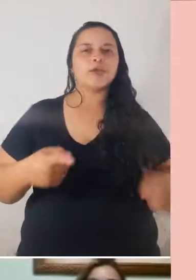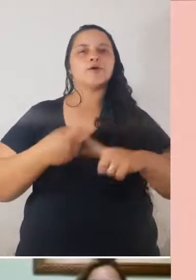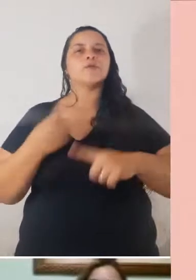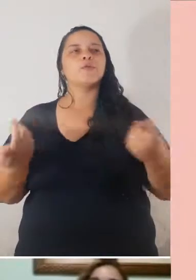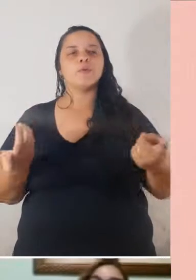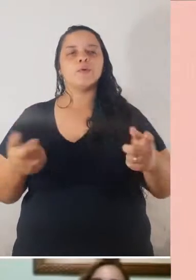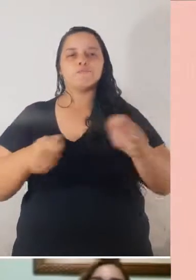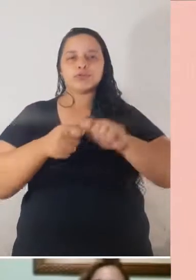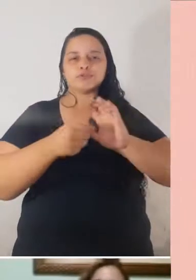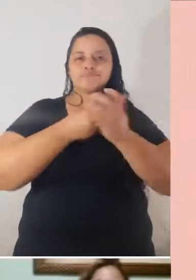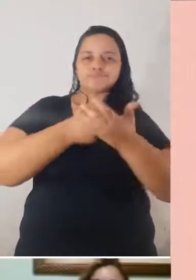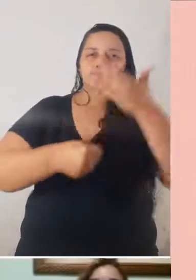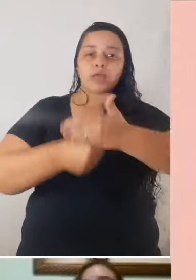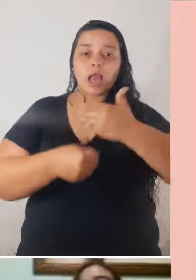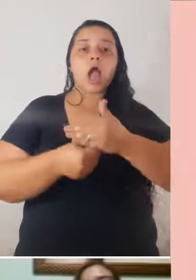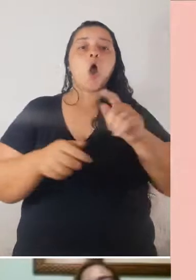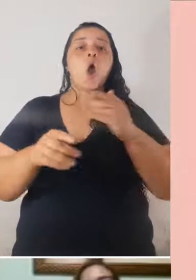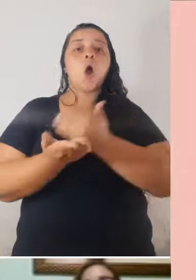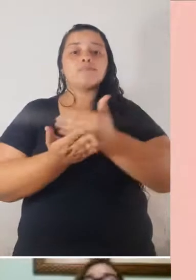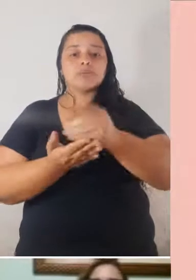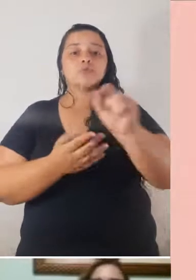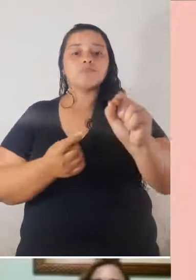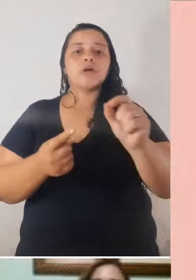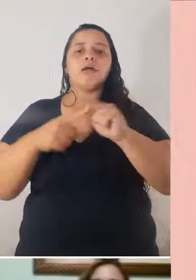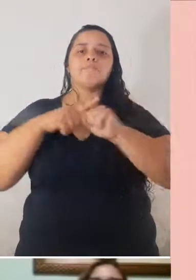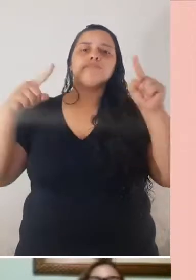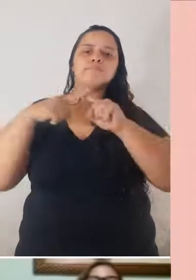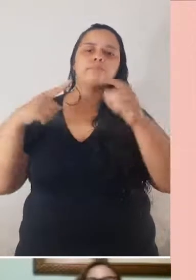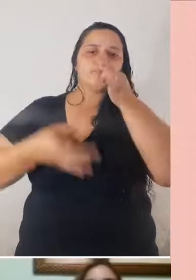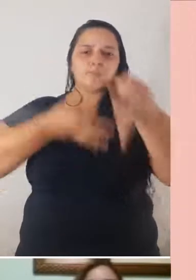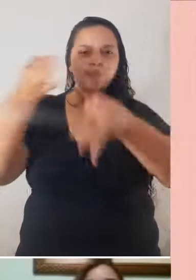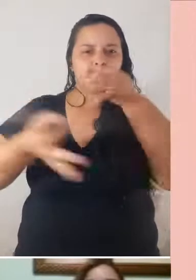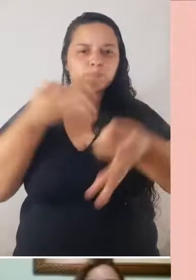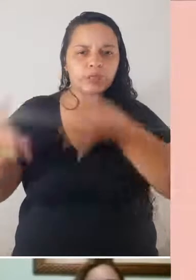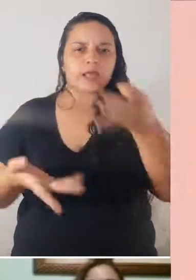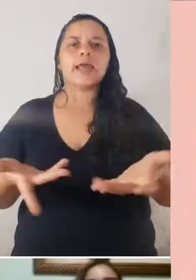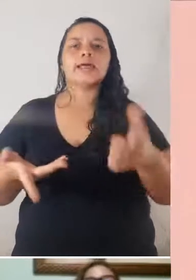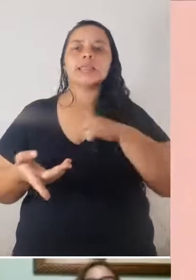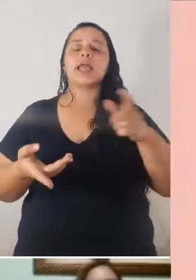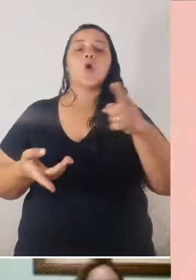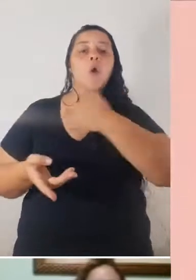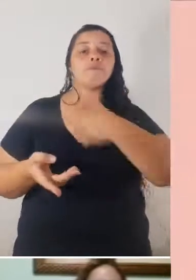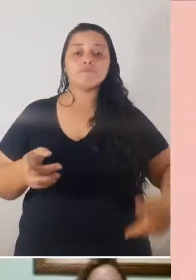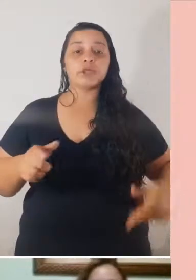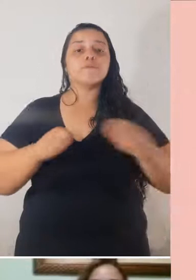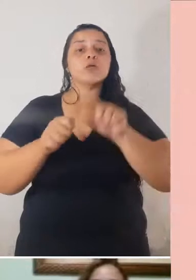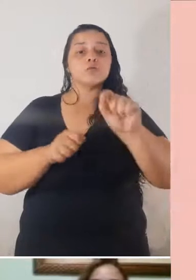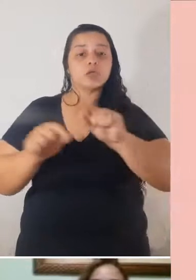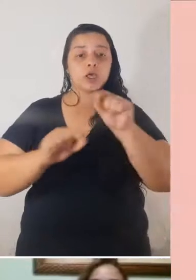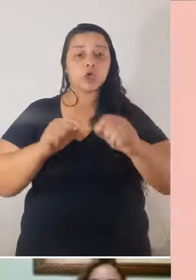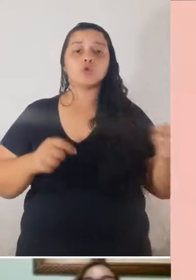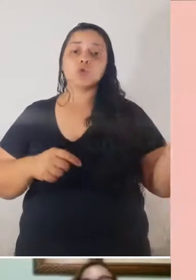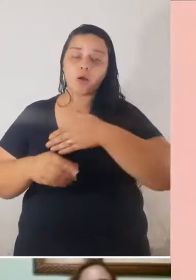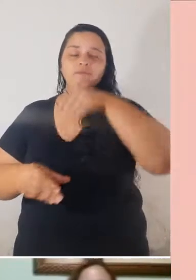fascista passa a ser fortemente criticado, e o governo vai ter que ceder às pressões, convocando novas eleições, concedendo anistia aos